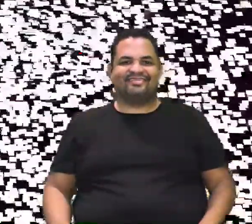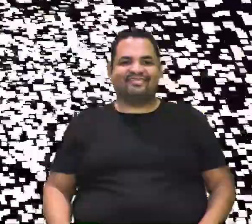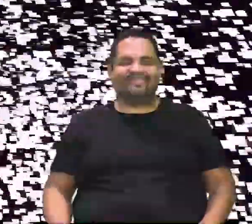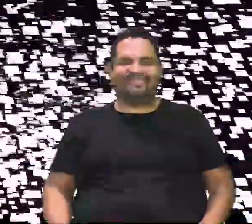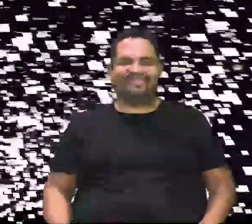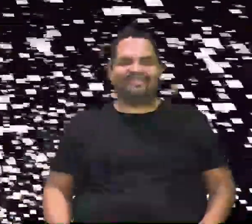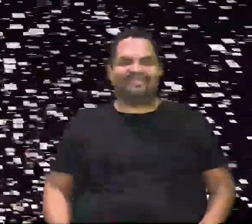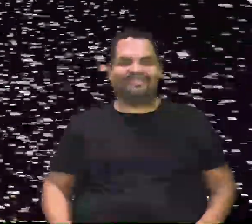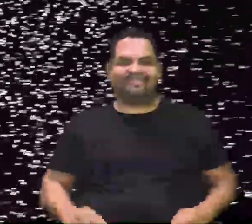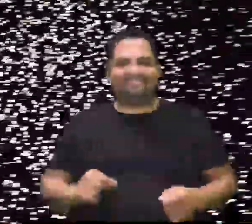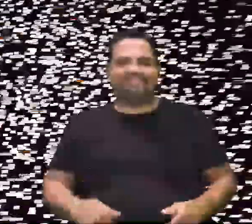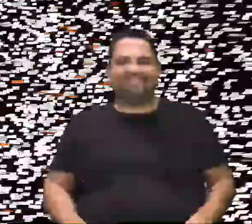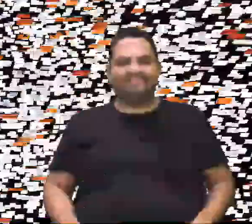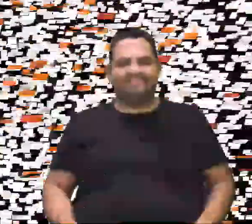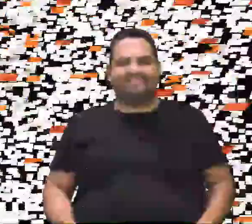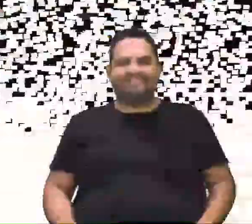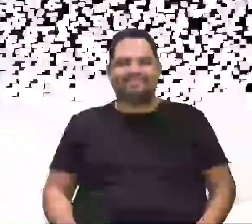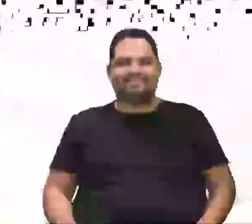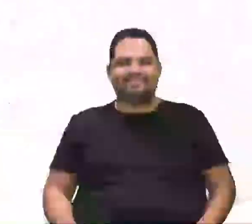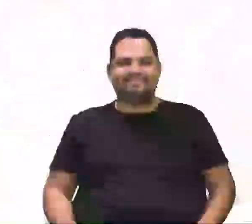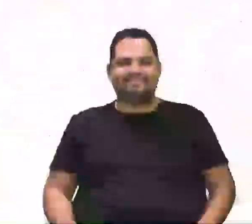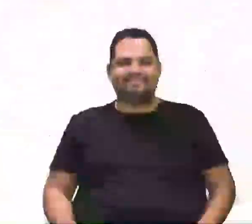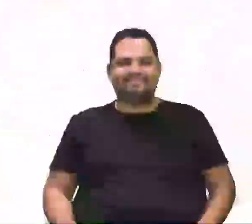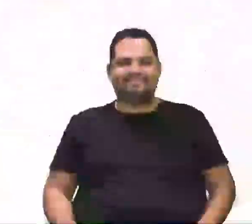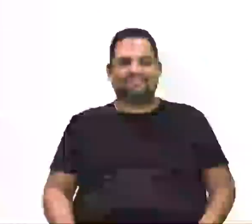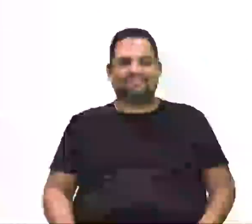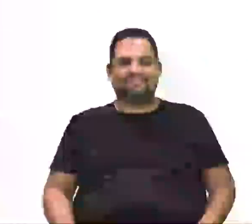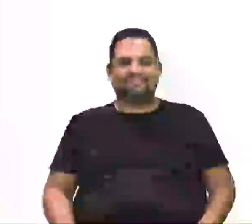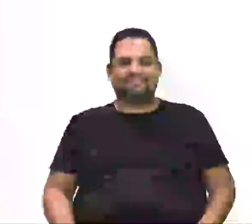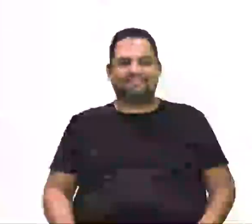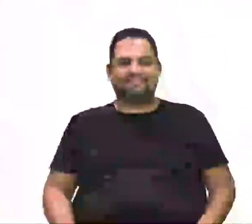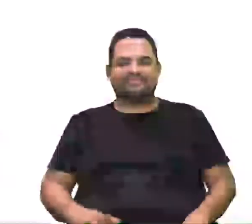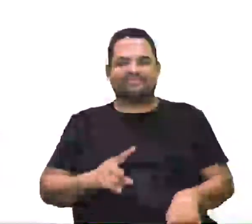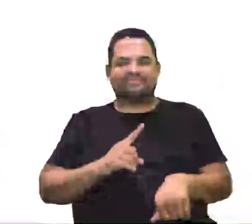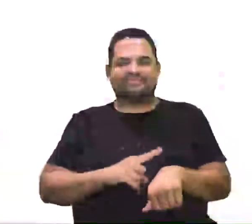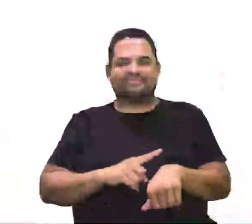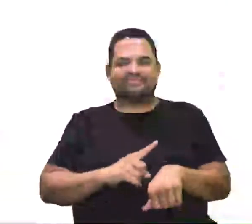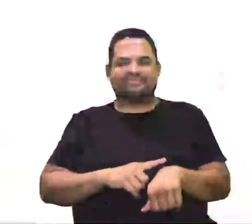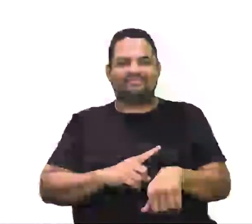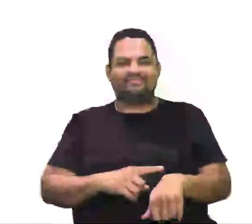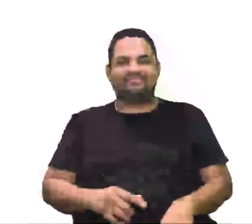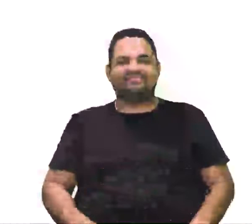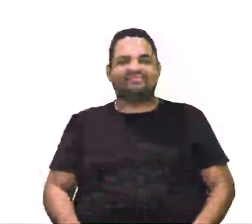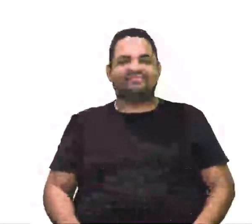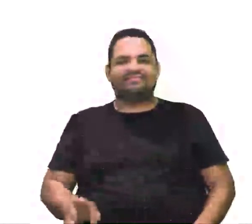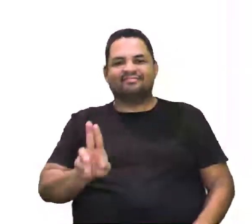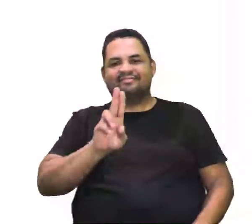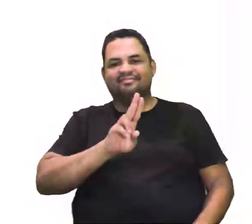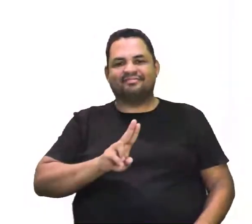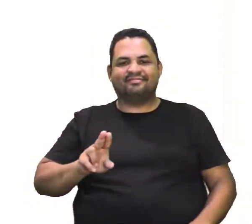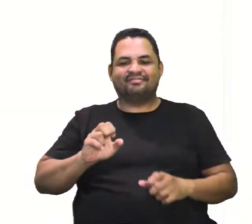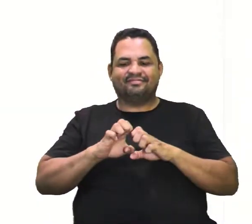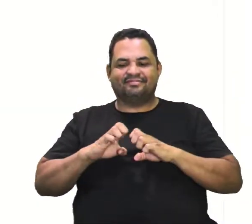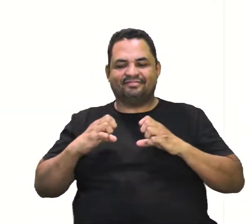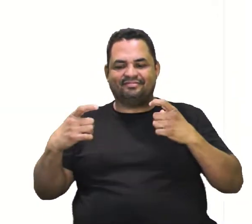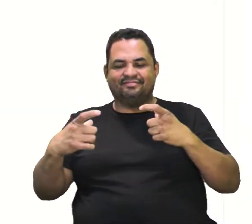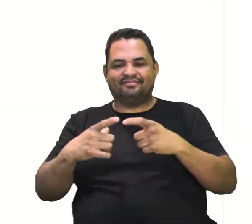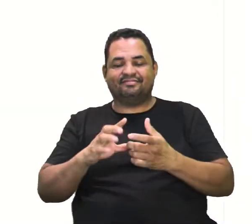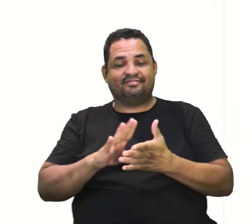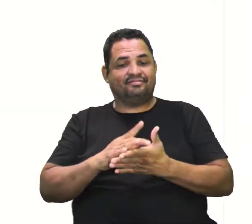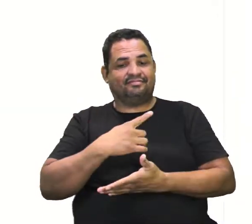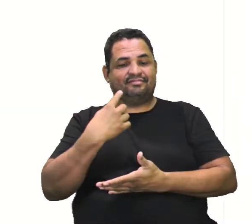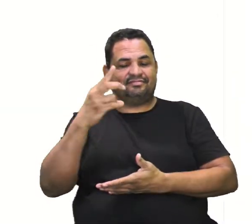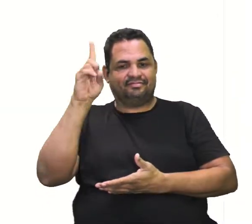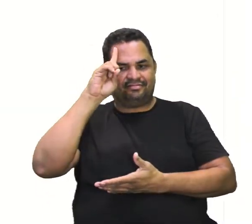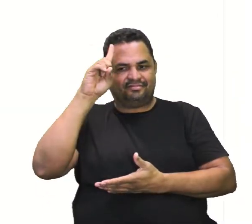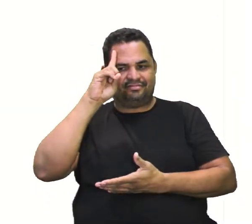Não, tem que fazer de novo, olha lá. Uou! É hora de... aplicação da elipse no